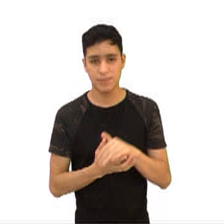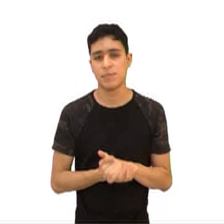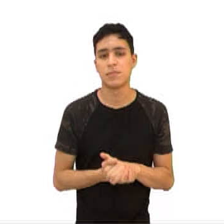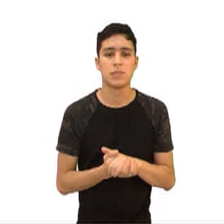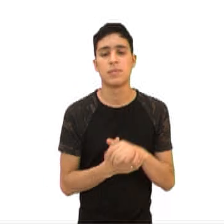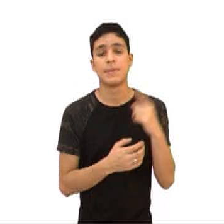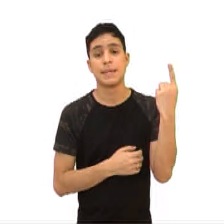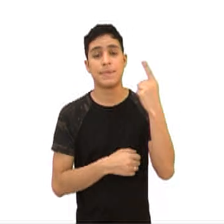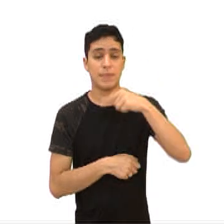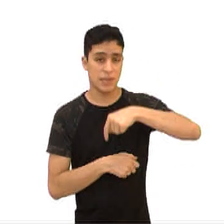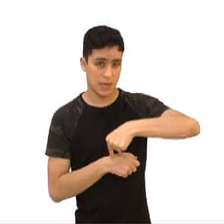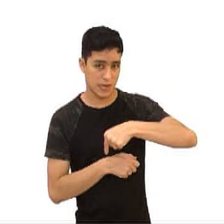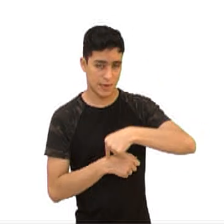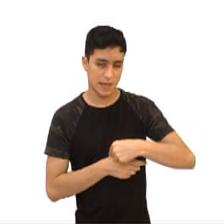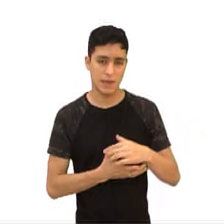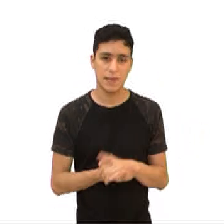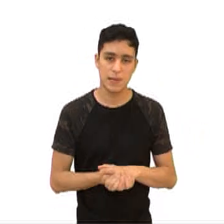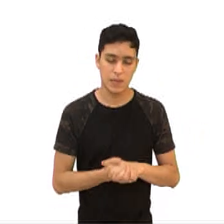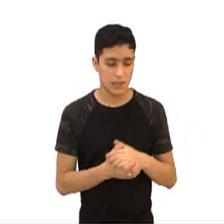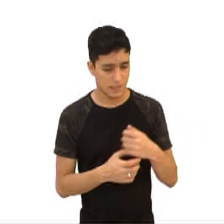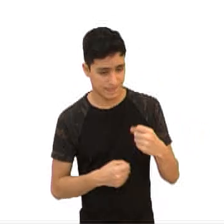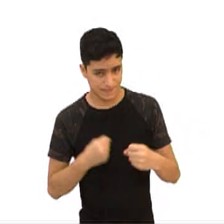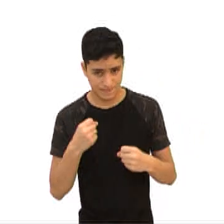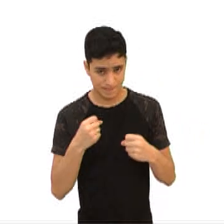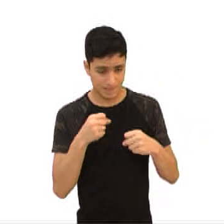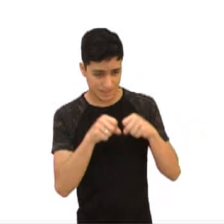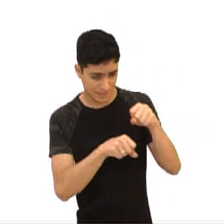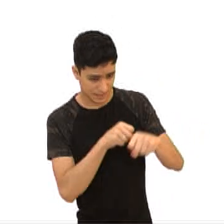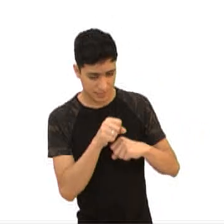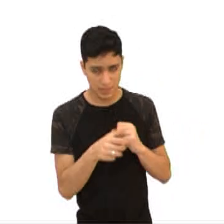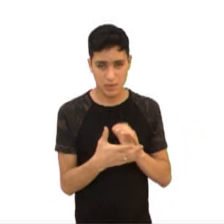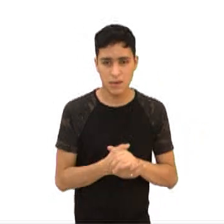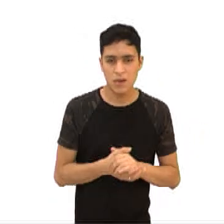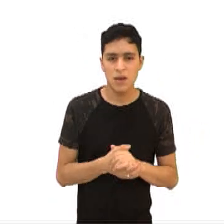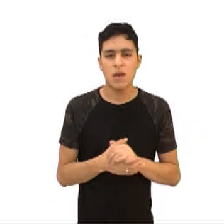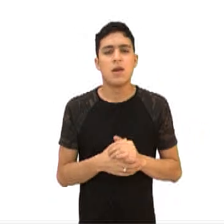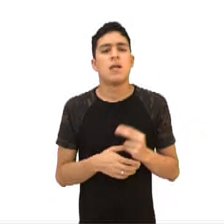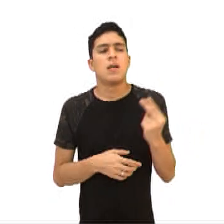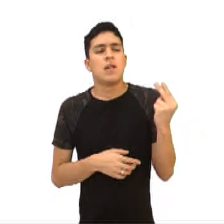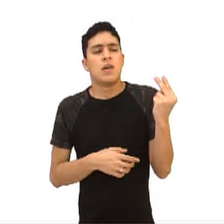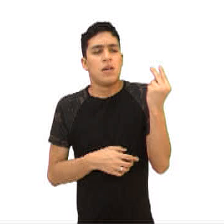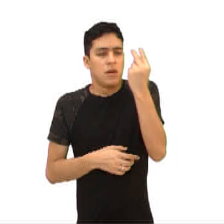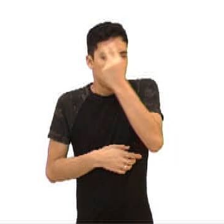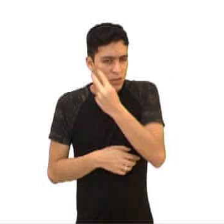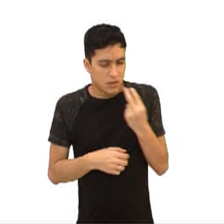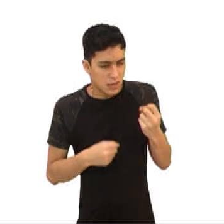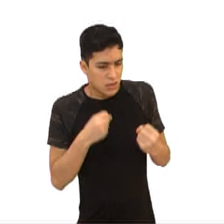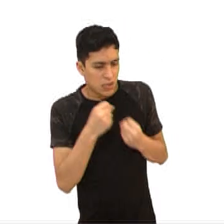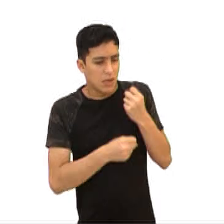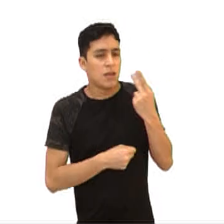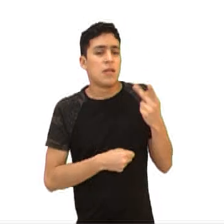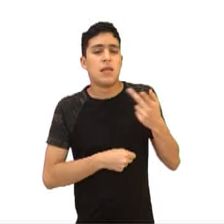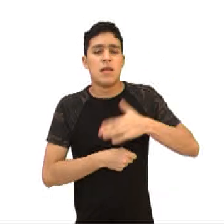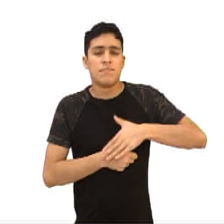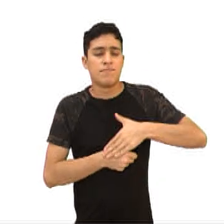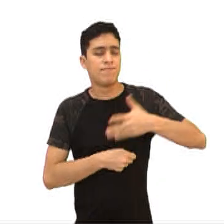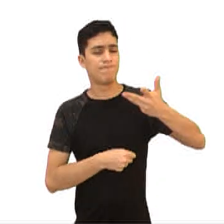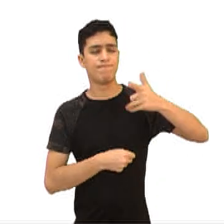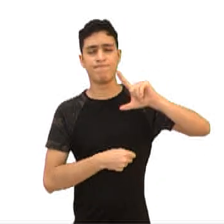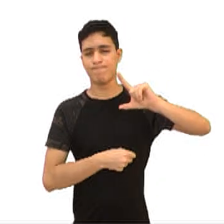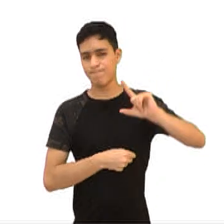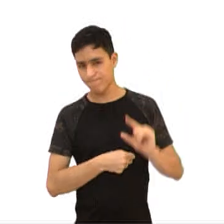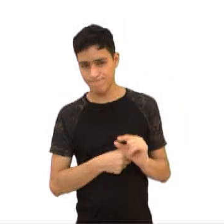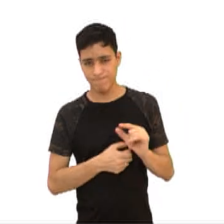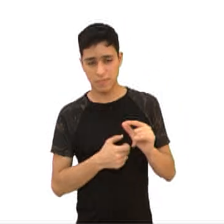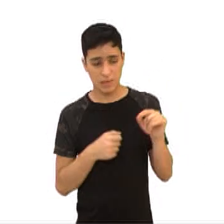quilômetros na primeira hora de uma corrida. Na segunda hora de corrida, seu rendimento cai e